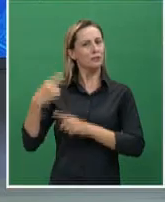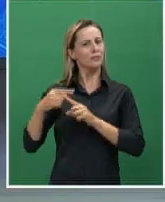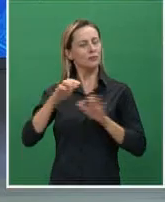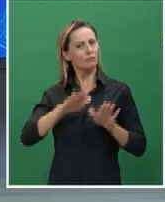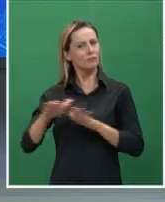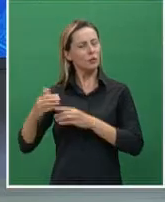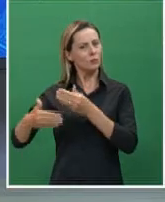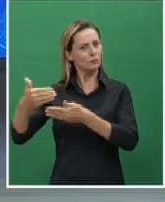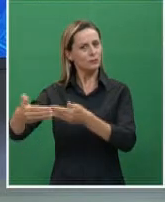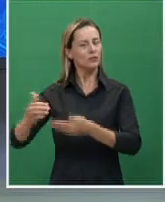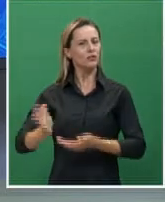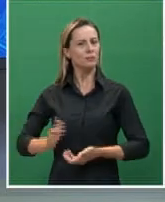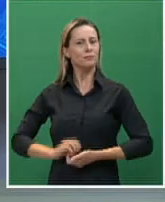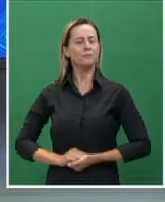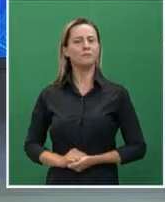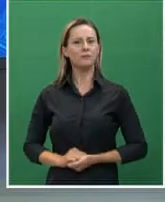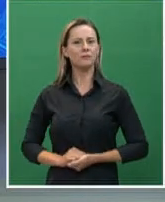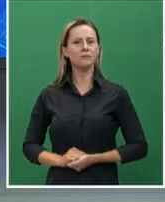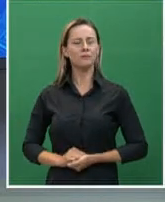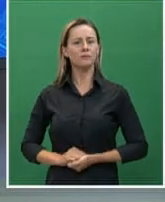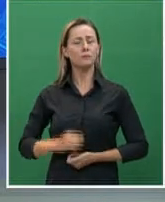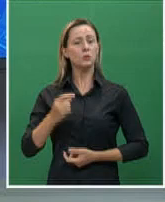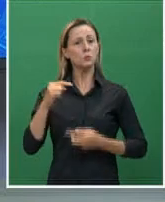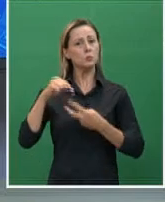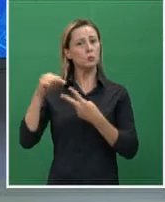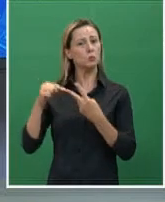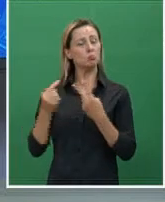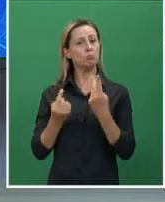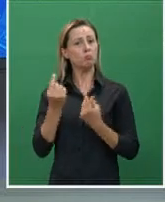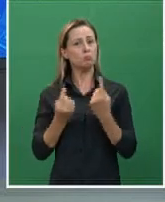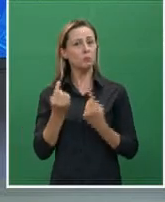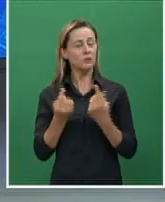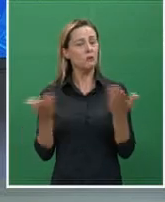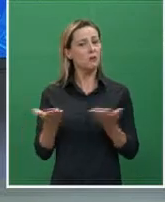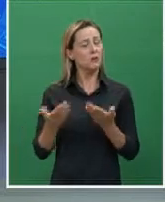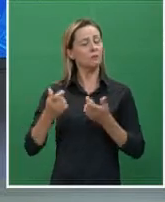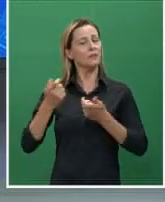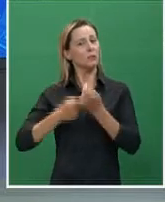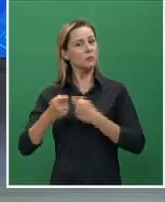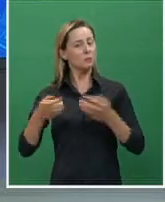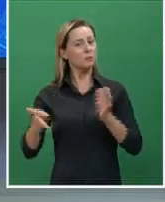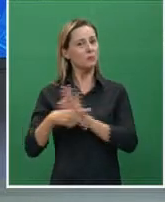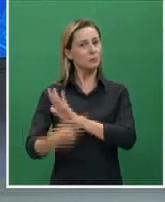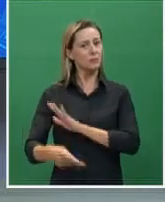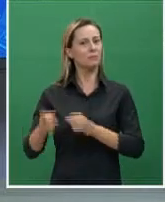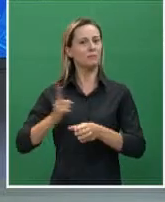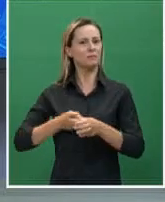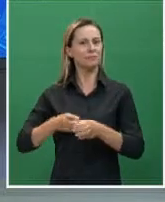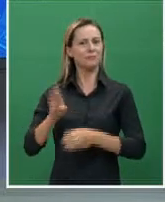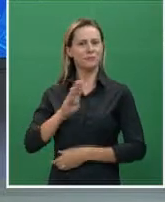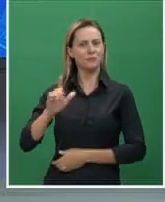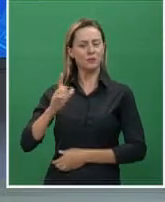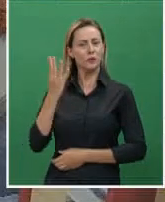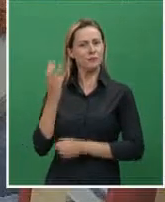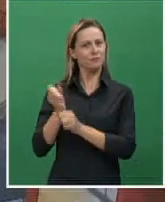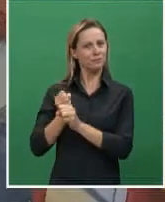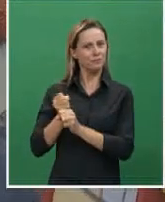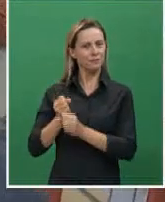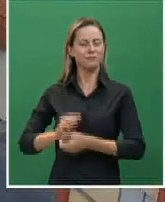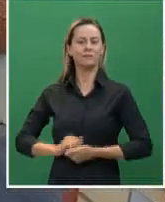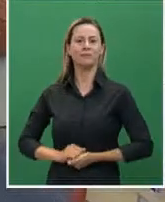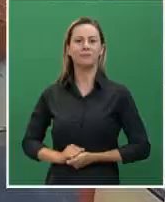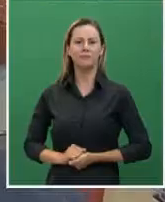um deles gente um desses dois vai administrar Blumenau pelos próximos quatro anos